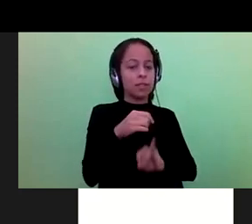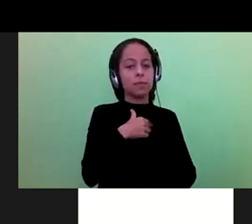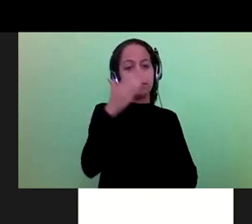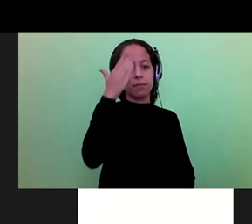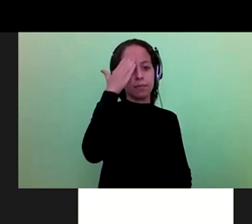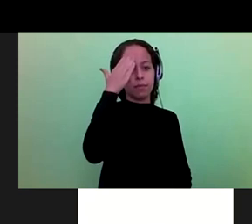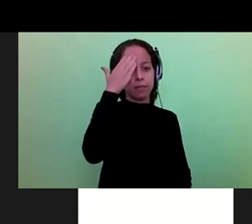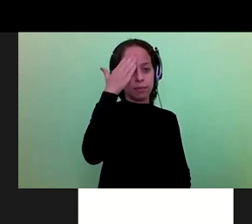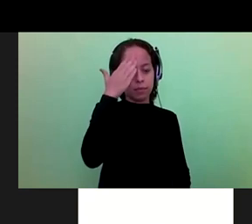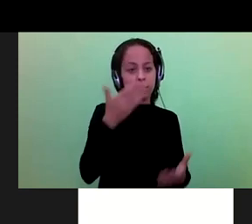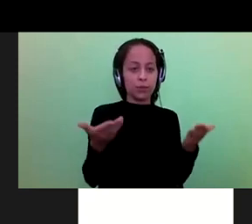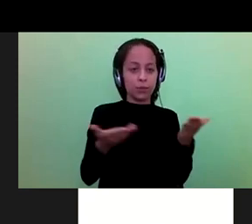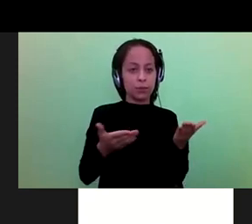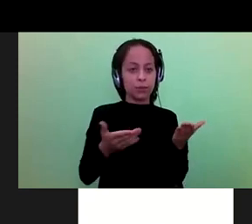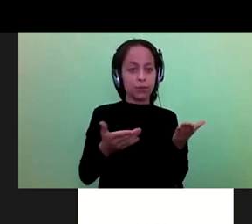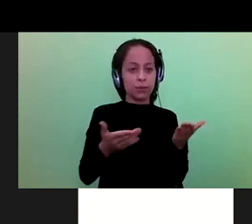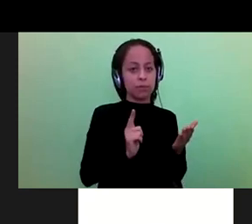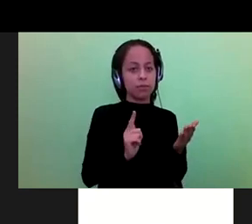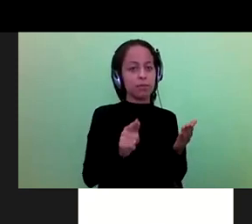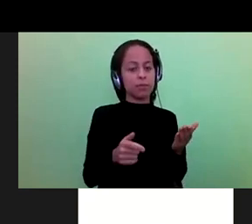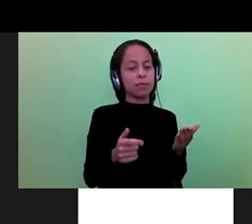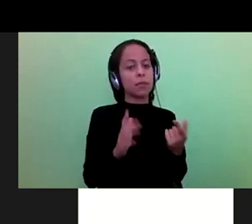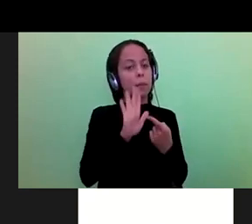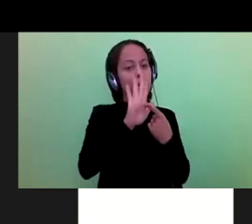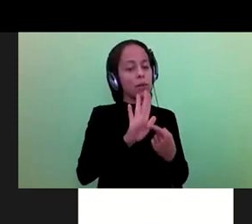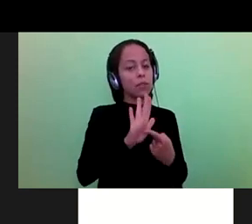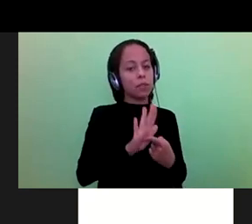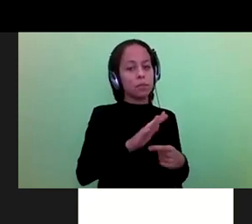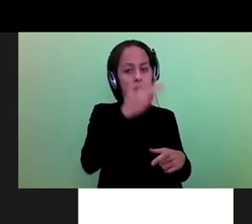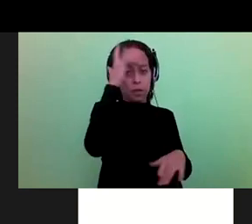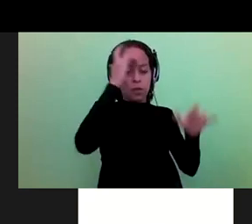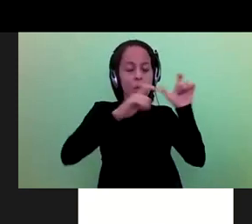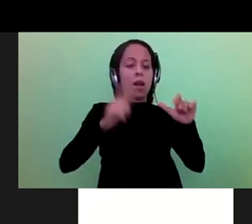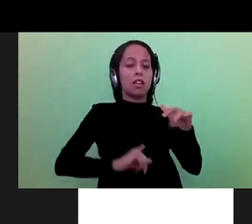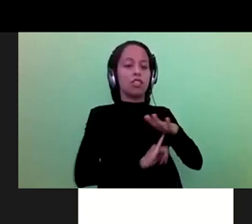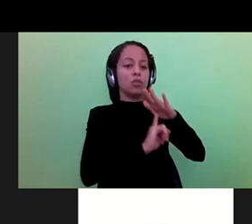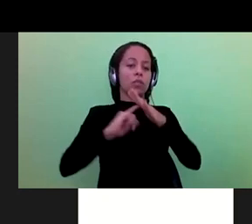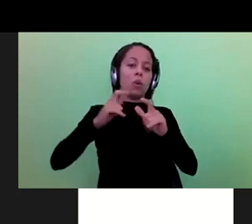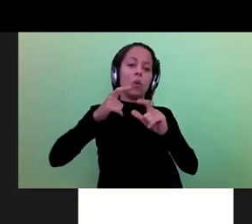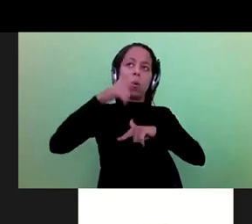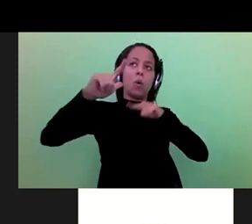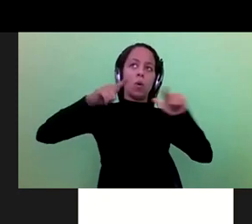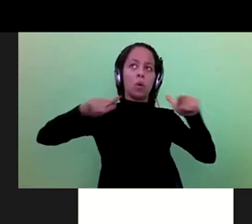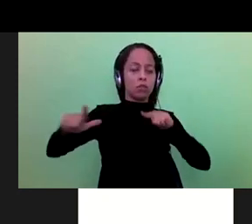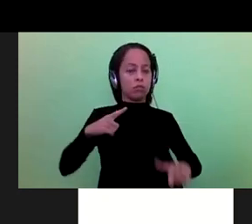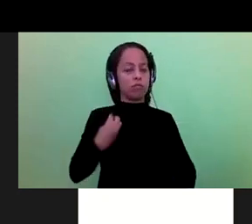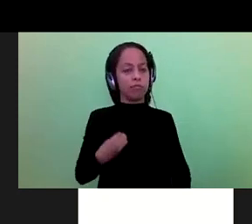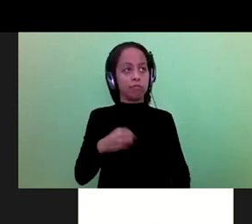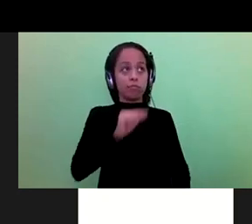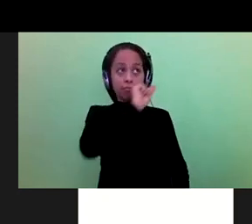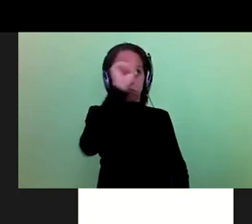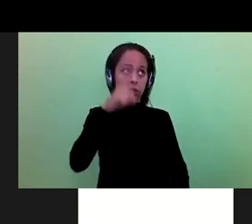eu esteja falando com colegas, né, de outras instituições também, e que talvez tenham outras